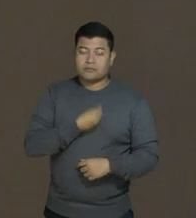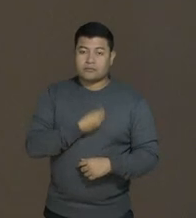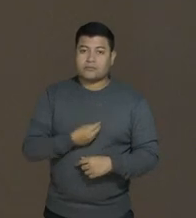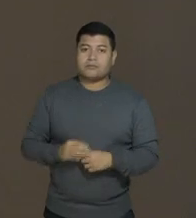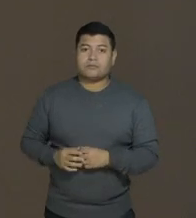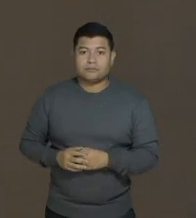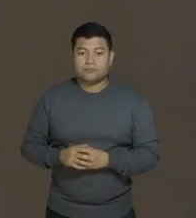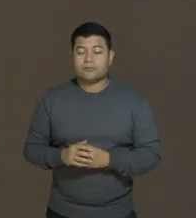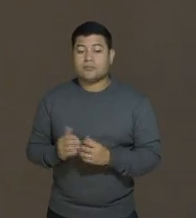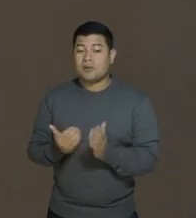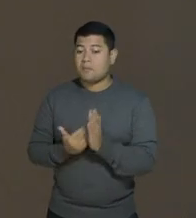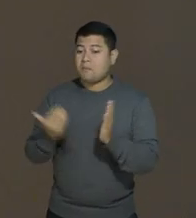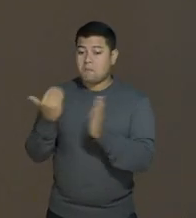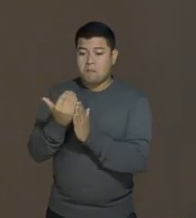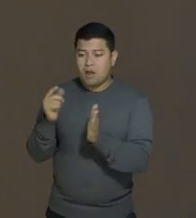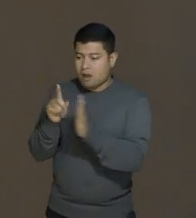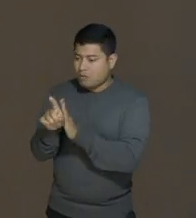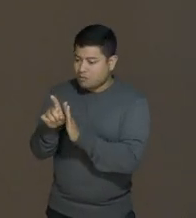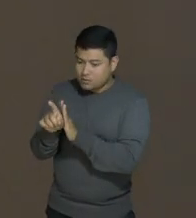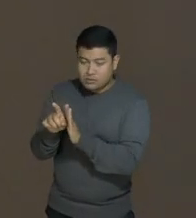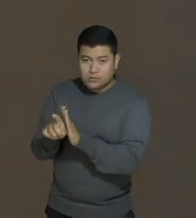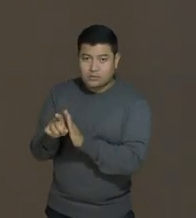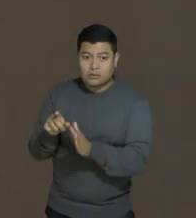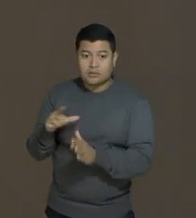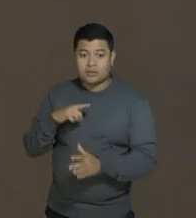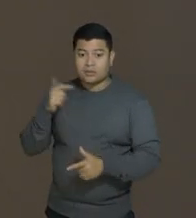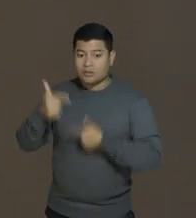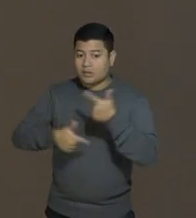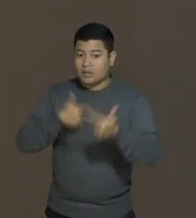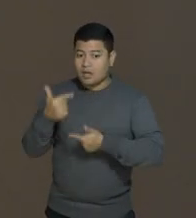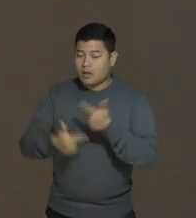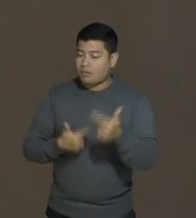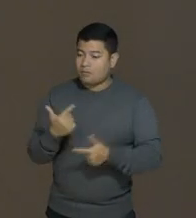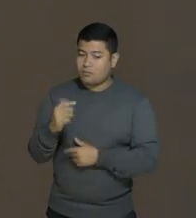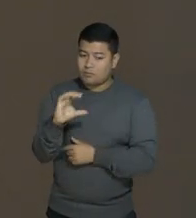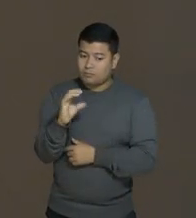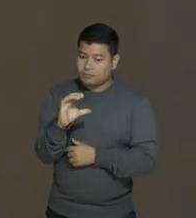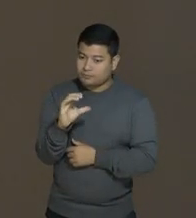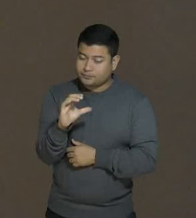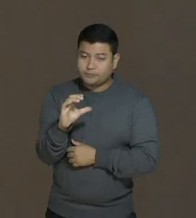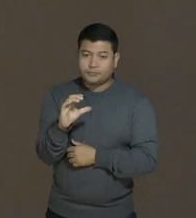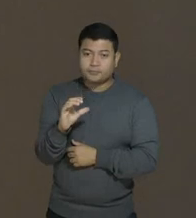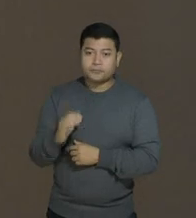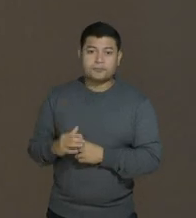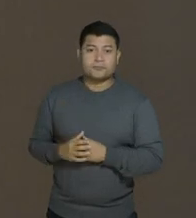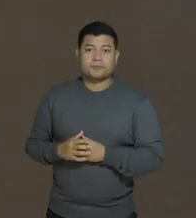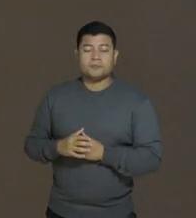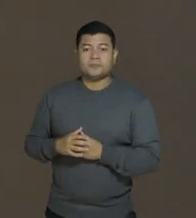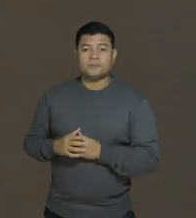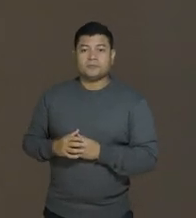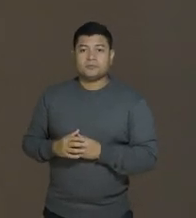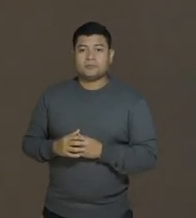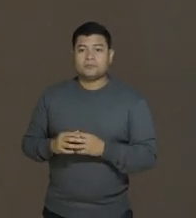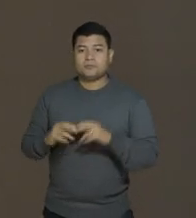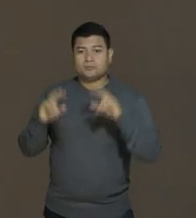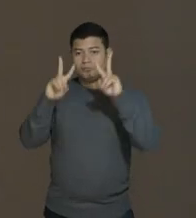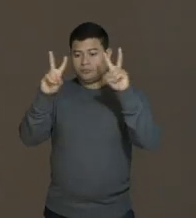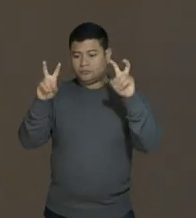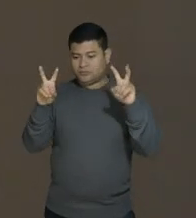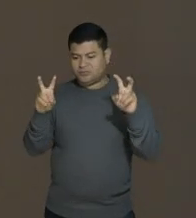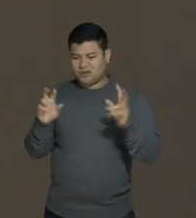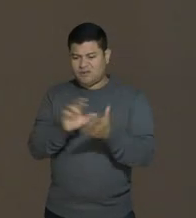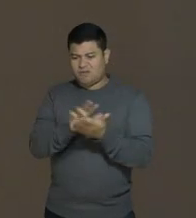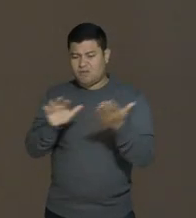pesquisam e que têm mais trabalhos científicos. De cada assunto desse, tem milhares de